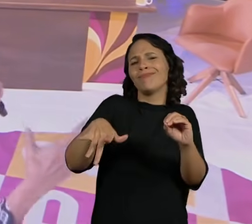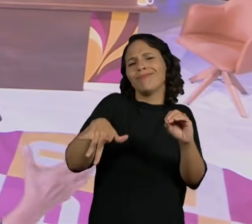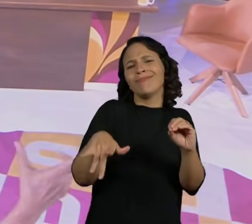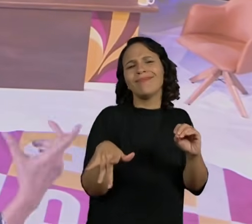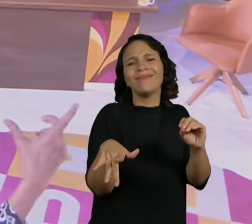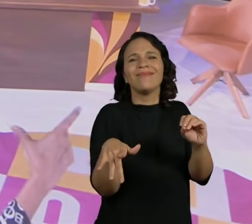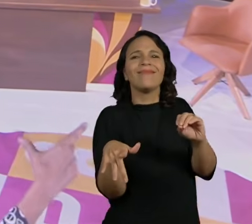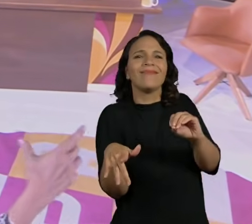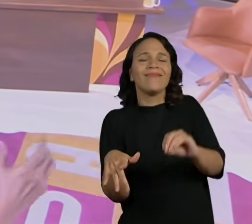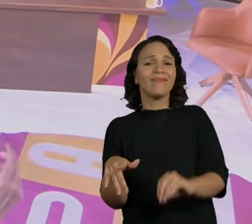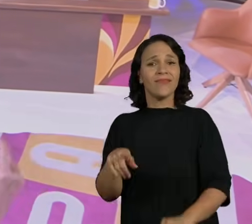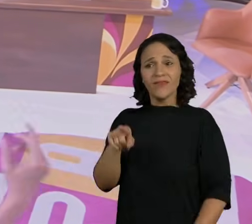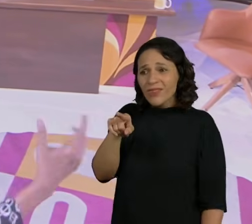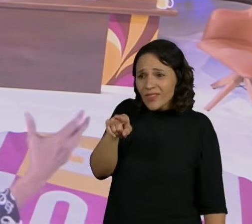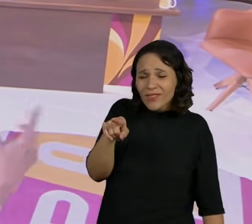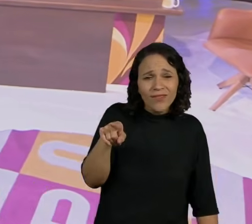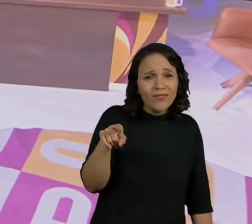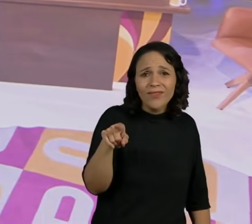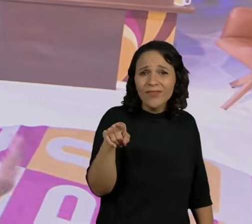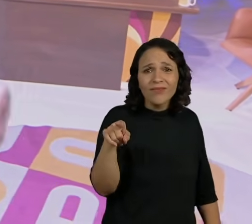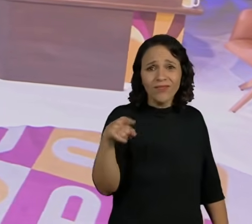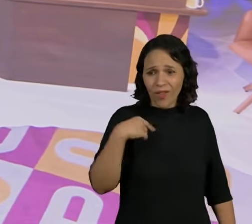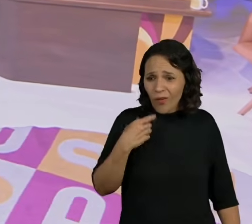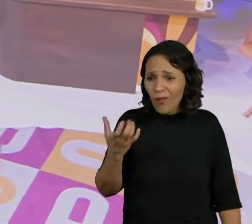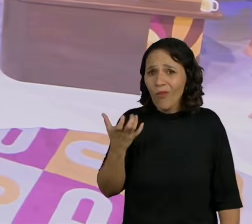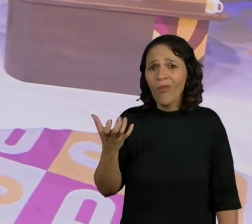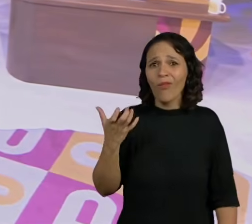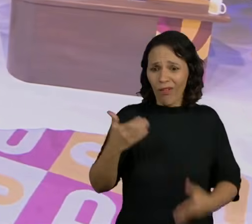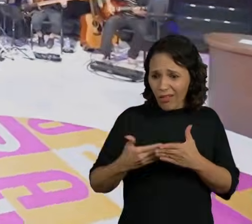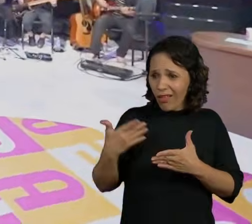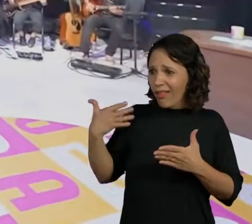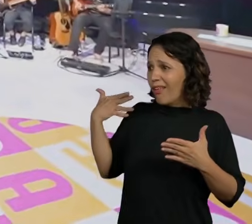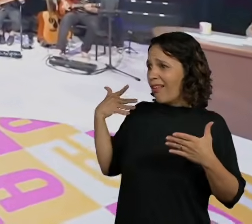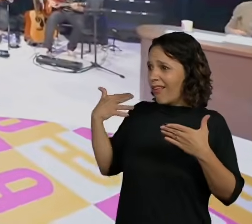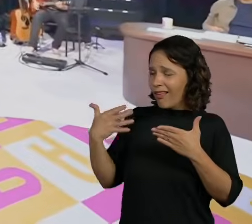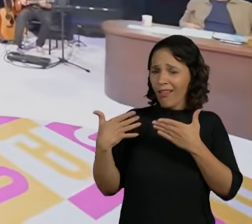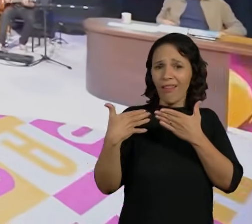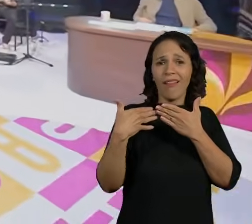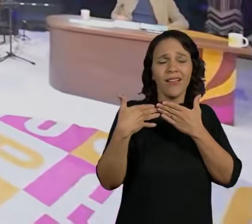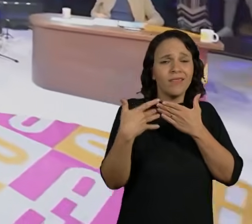Você é o que eu quero e venero e o que eu mais espero.